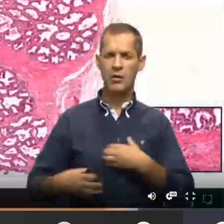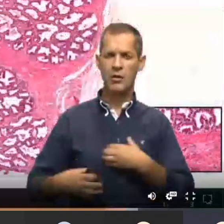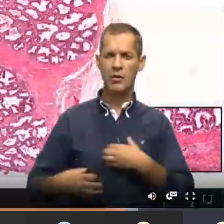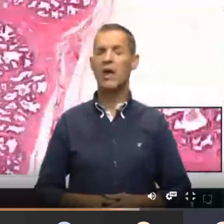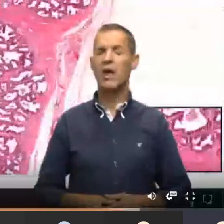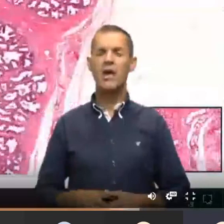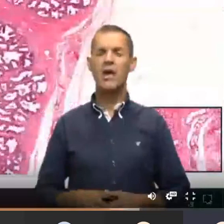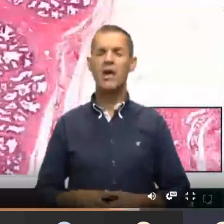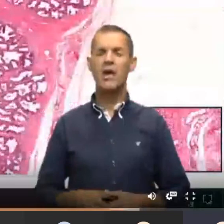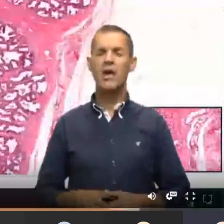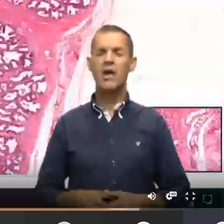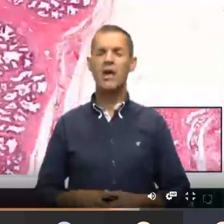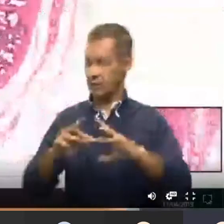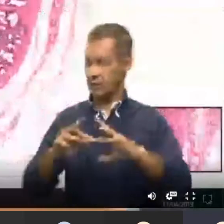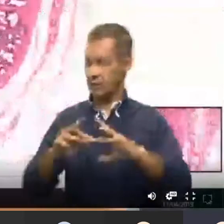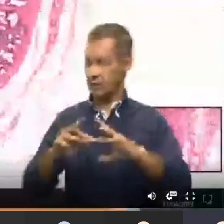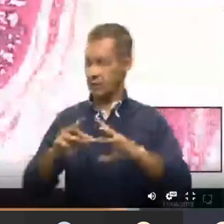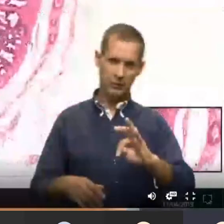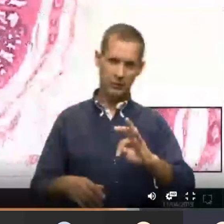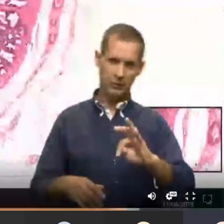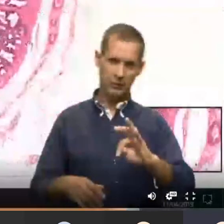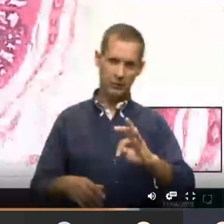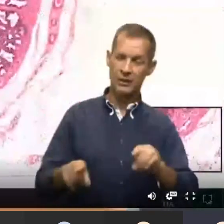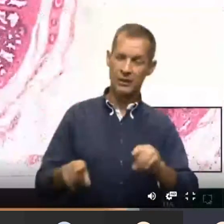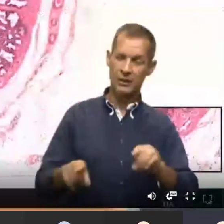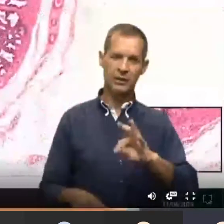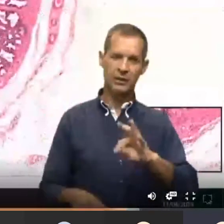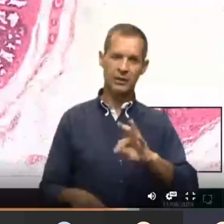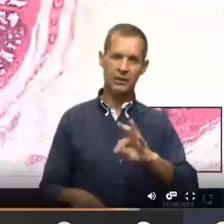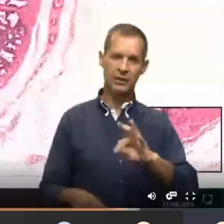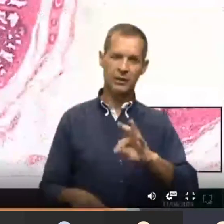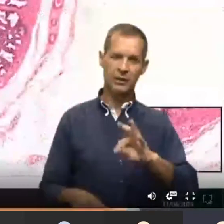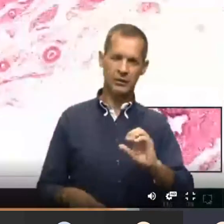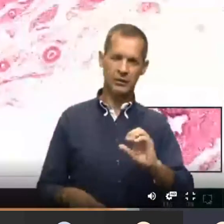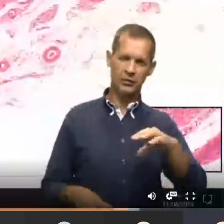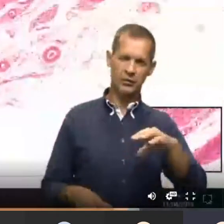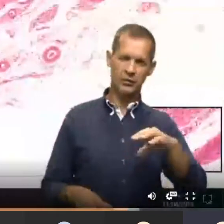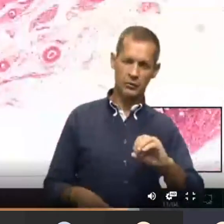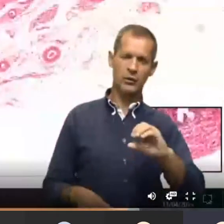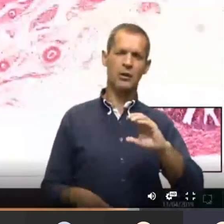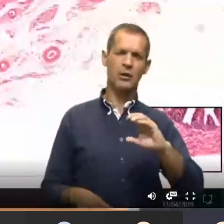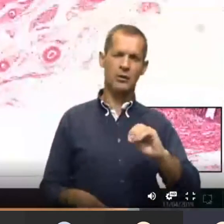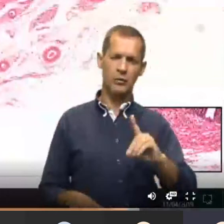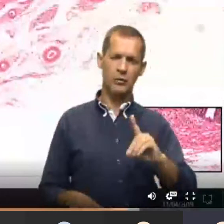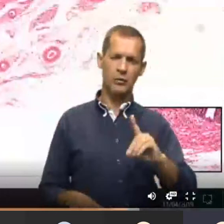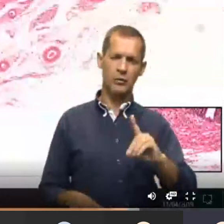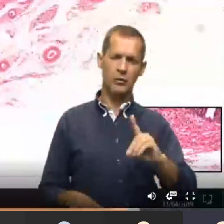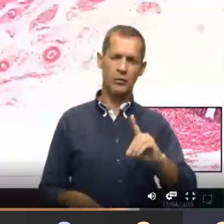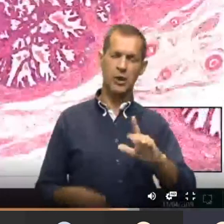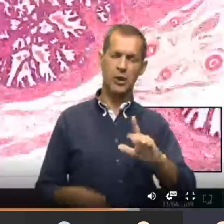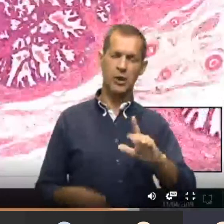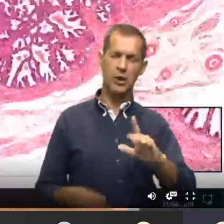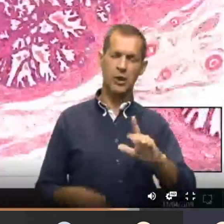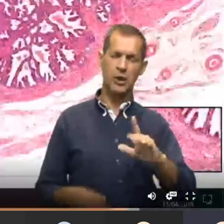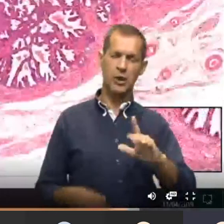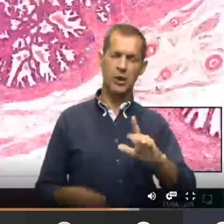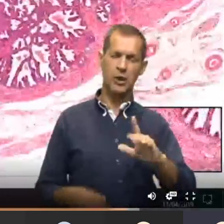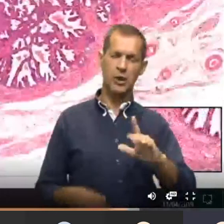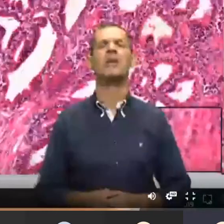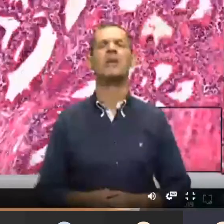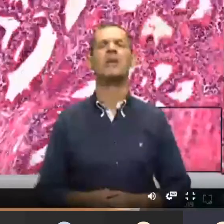os outros tecidos, né? Olha aqui a questão do estroma cortical, né? Ele está bem delimitado, não